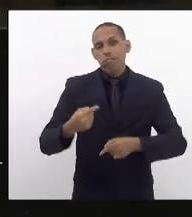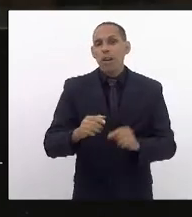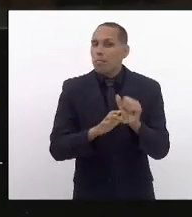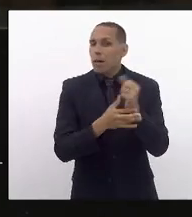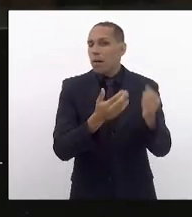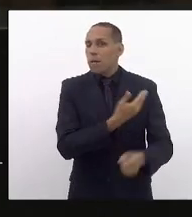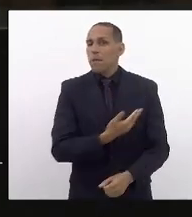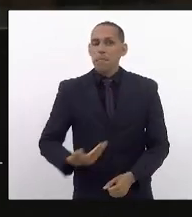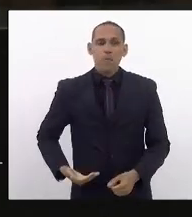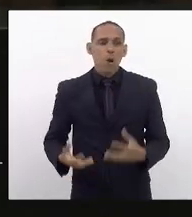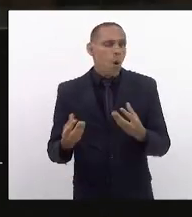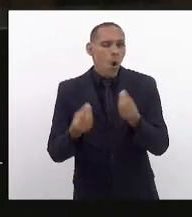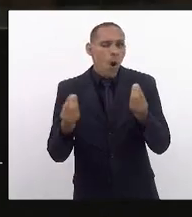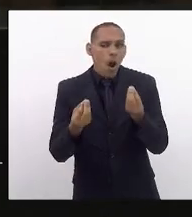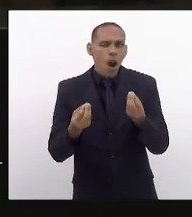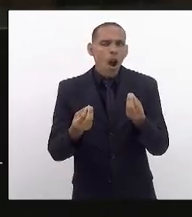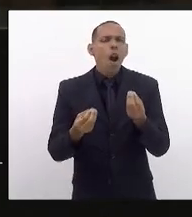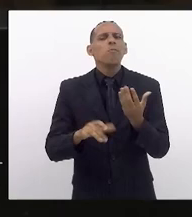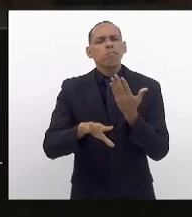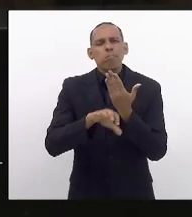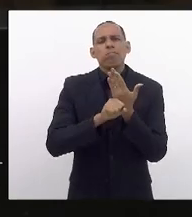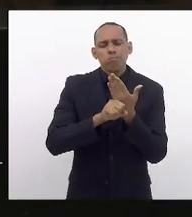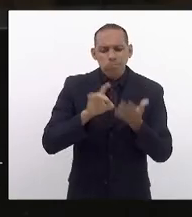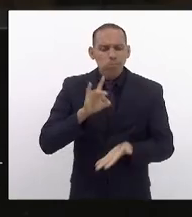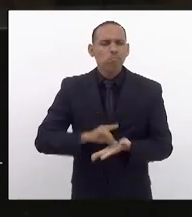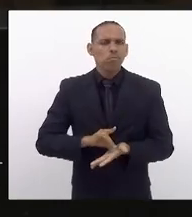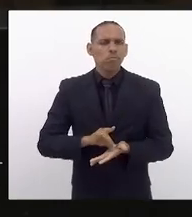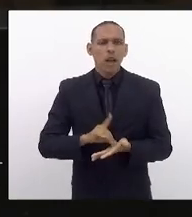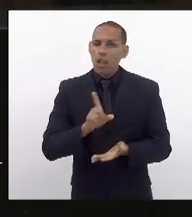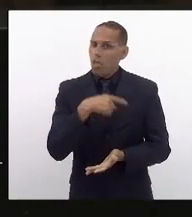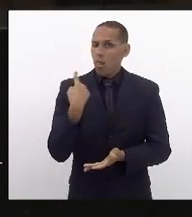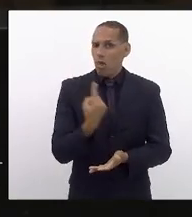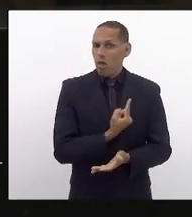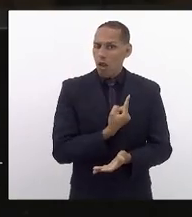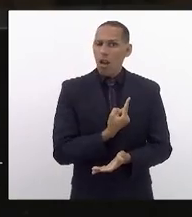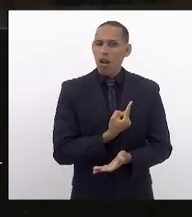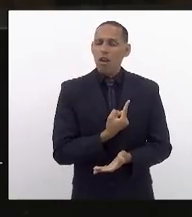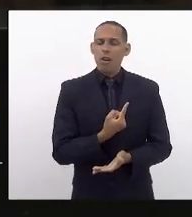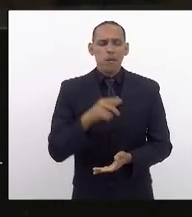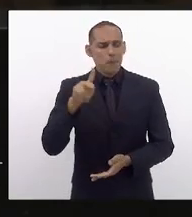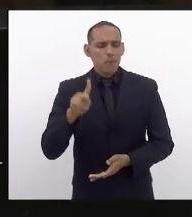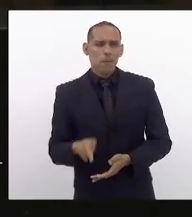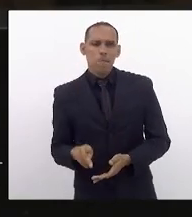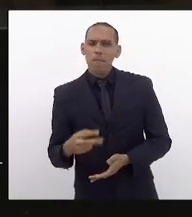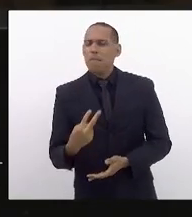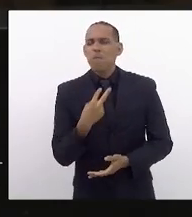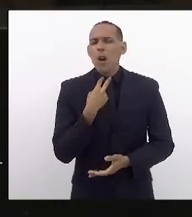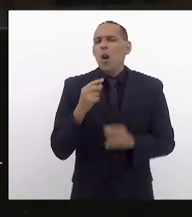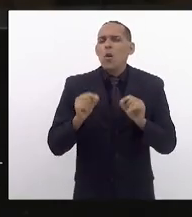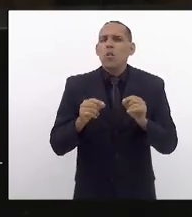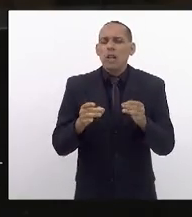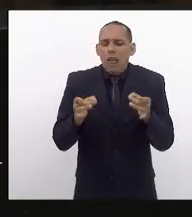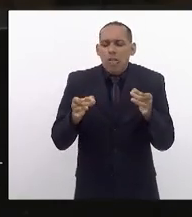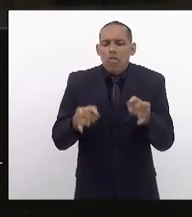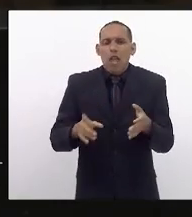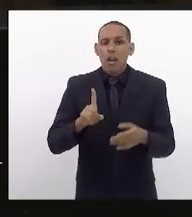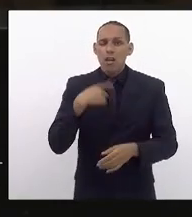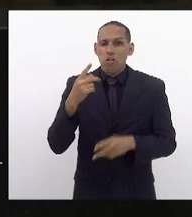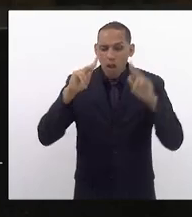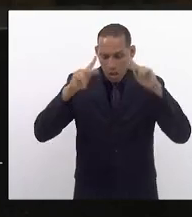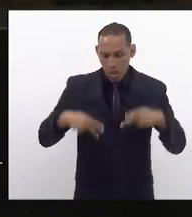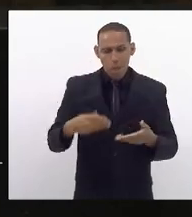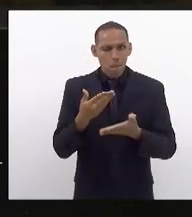pública de maneira concreta, não nos deixando, inclusive, senhora presidenta, que nos desumanize,